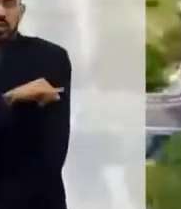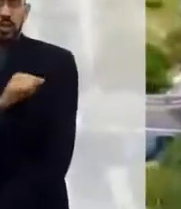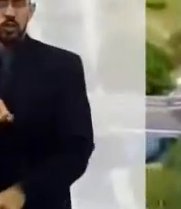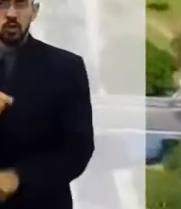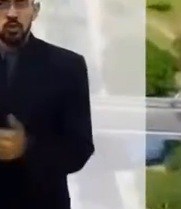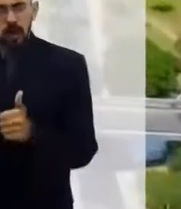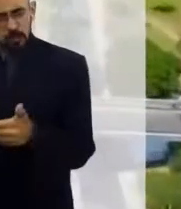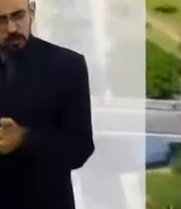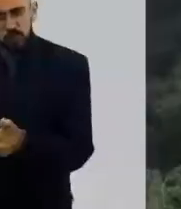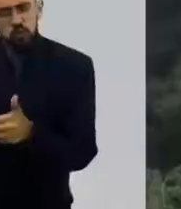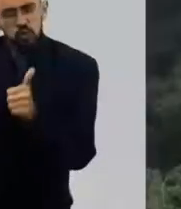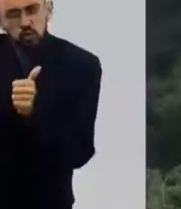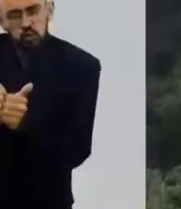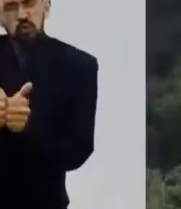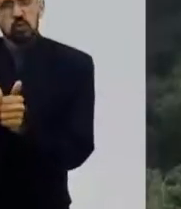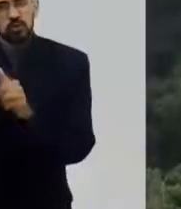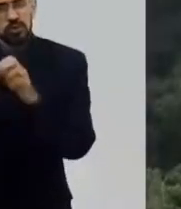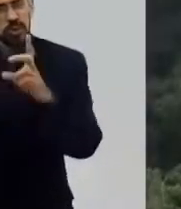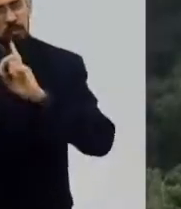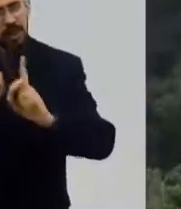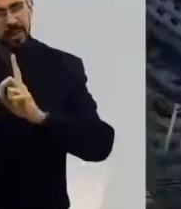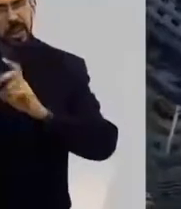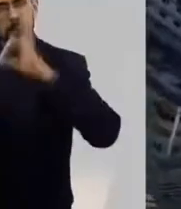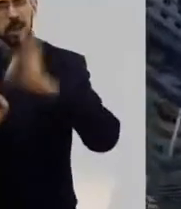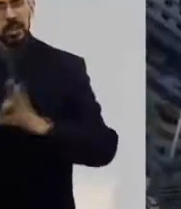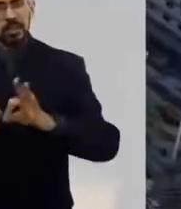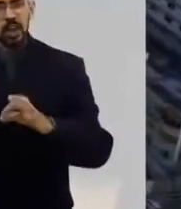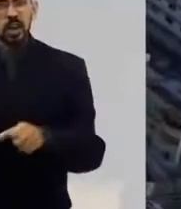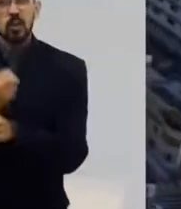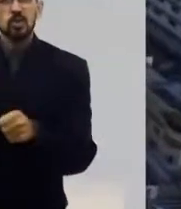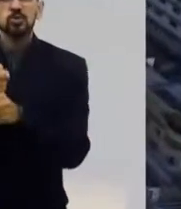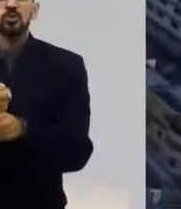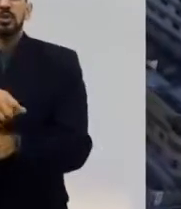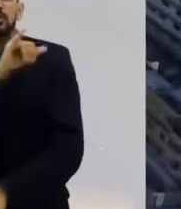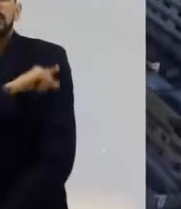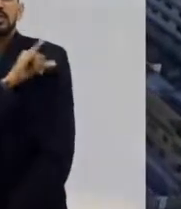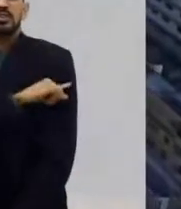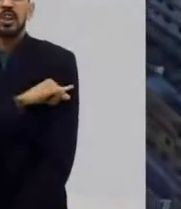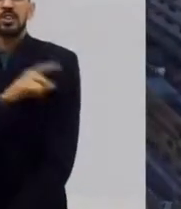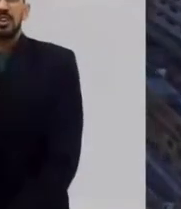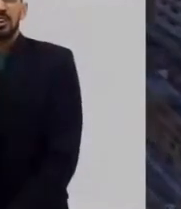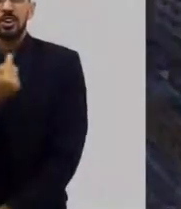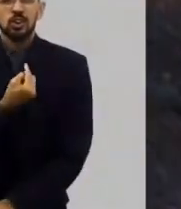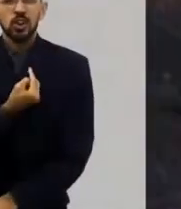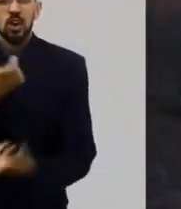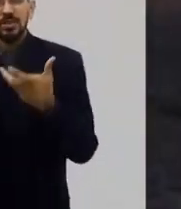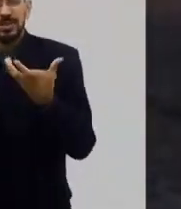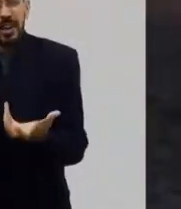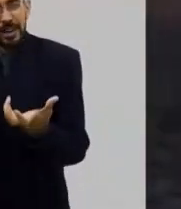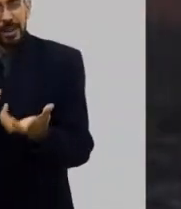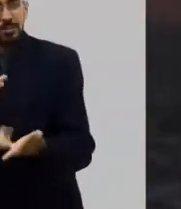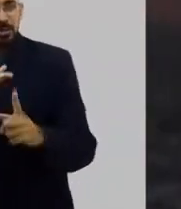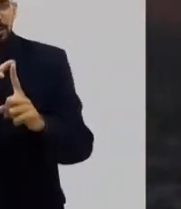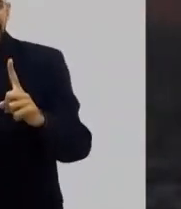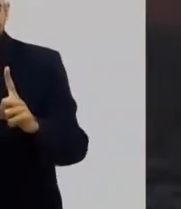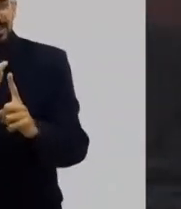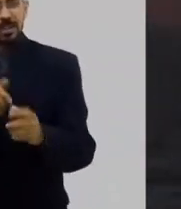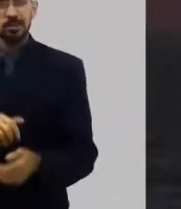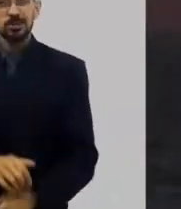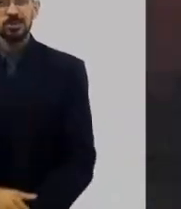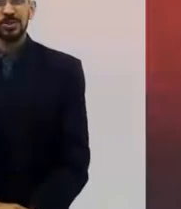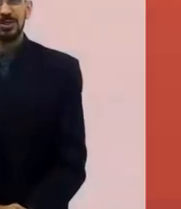Vamos juntos com a Alerj debater, planejar e construir o Rio de Janeiro que a gente tanto quer e